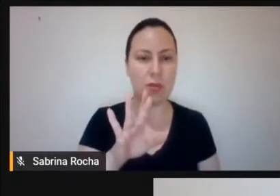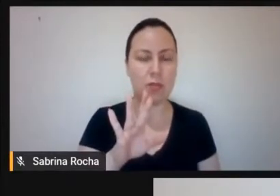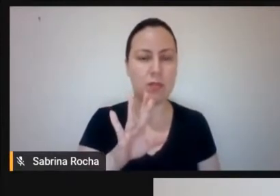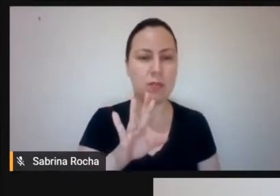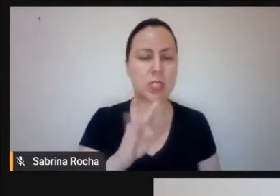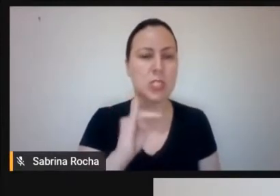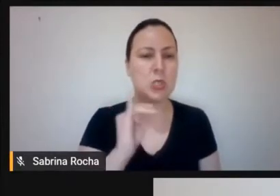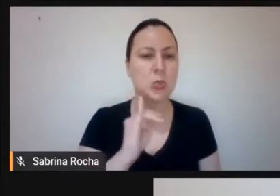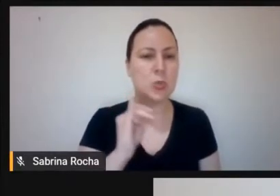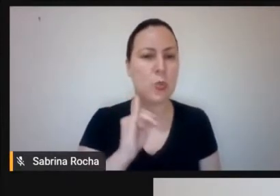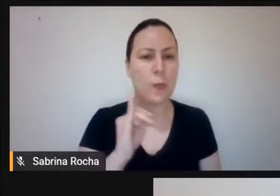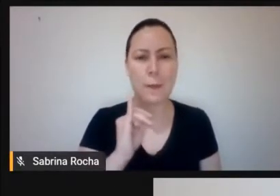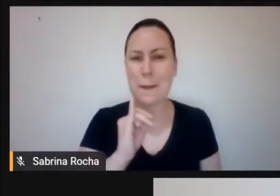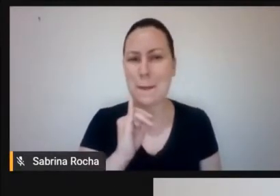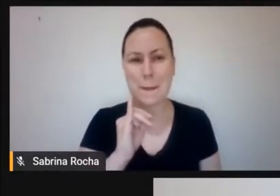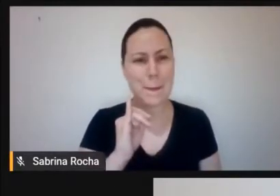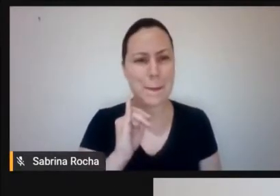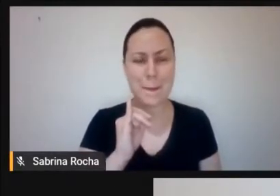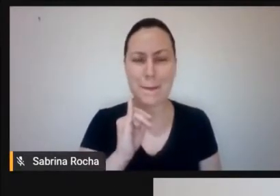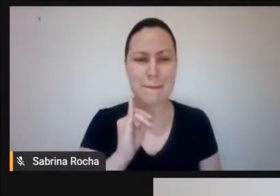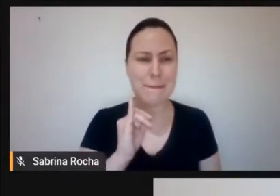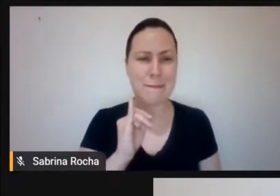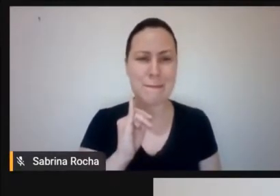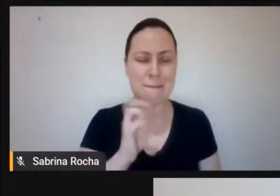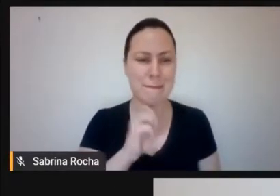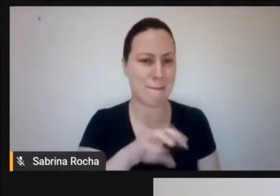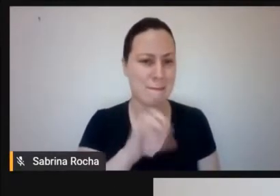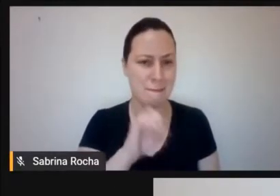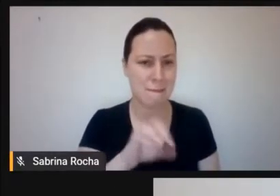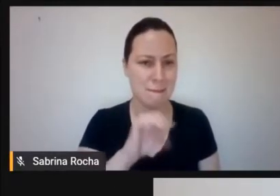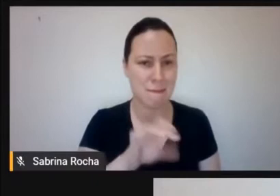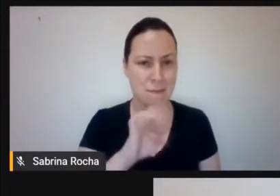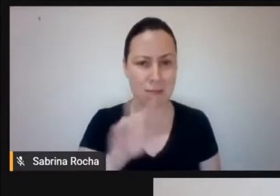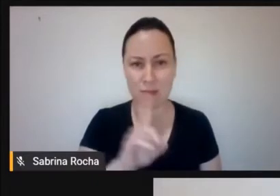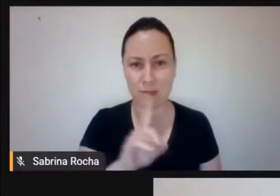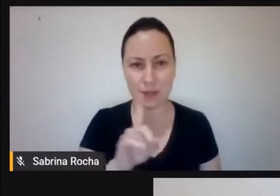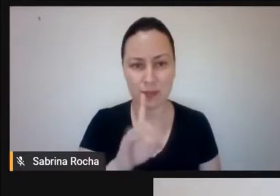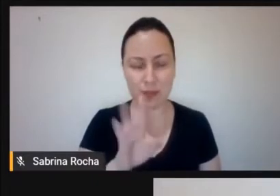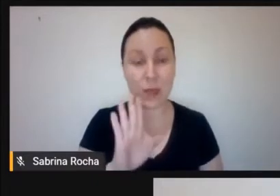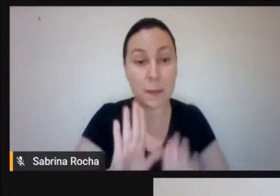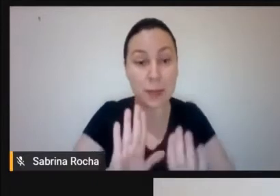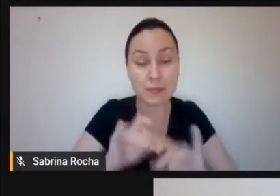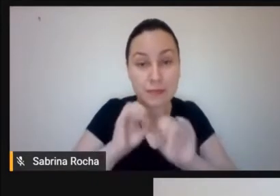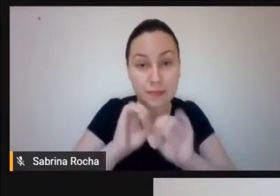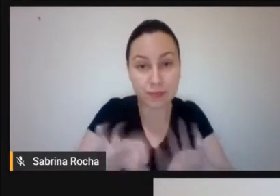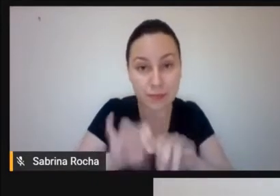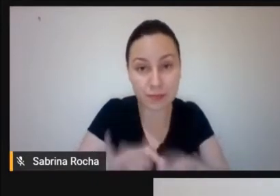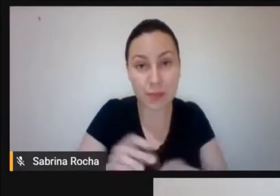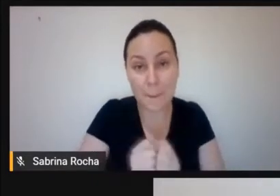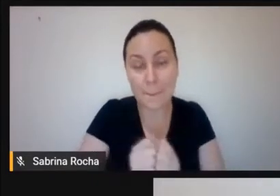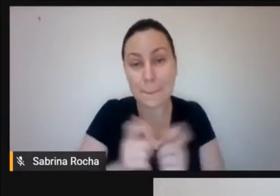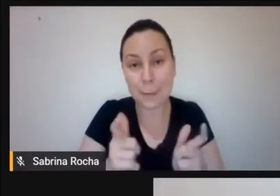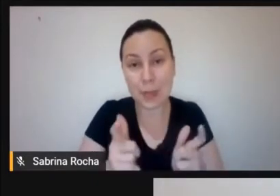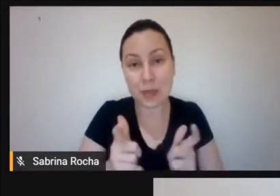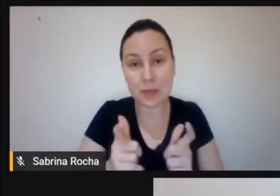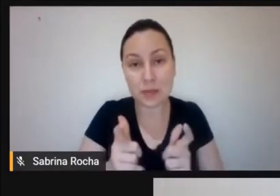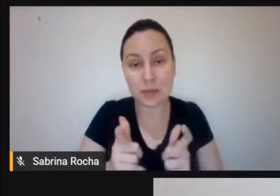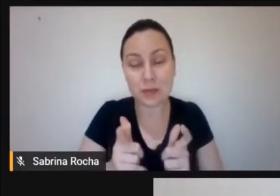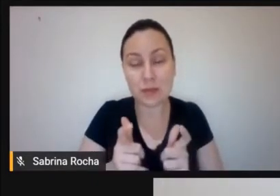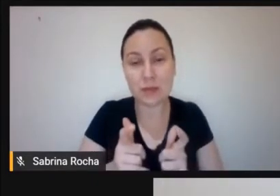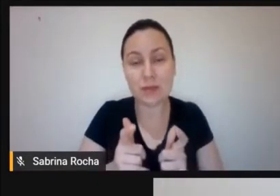instrutor, né, no sentido da educação. Mas a educação, ela, na maioria das vezes, ela